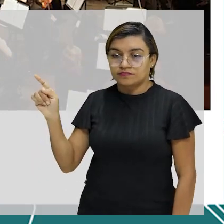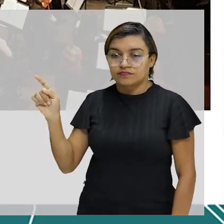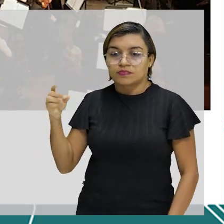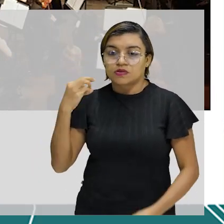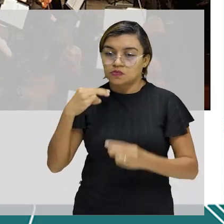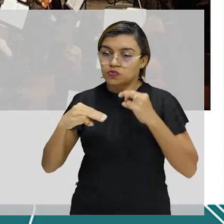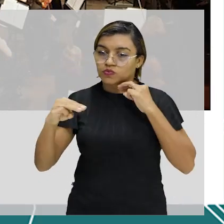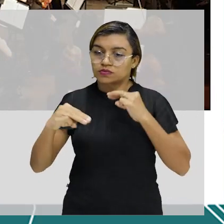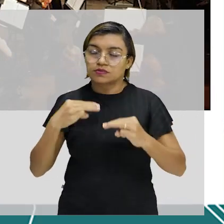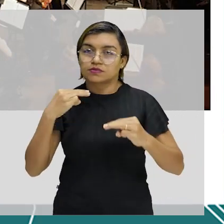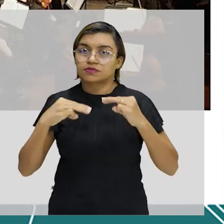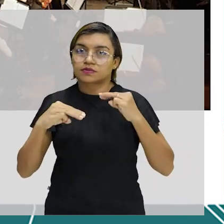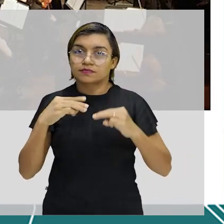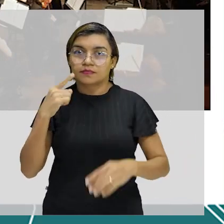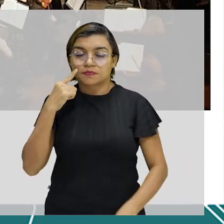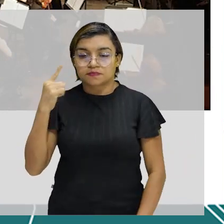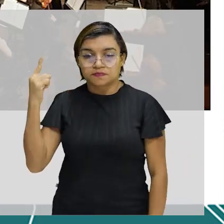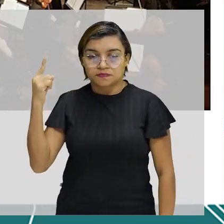orquestra aí.